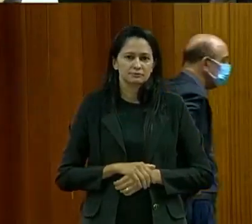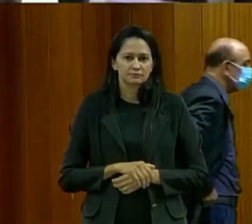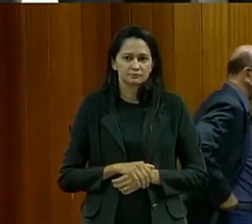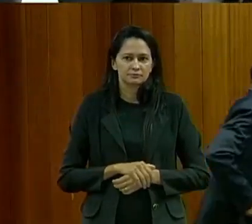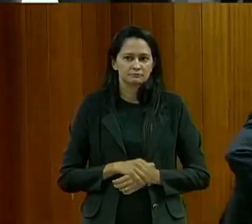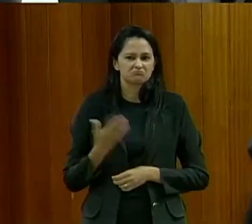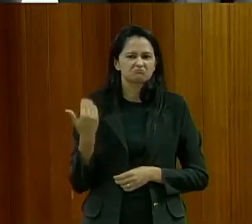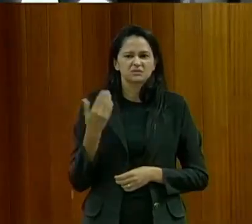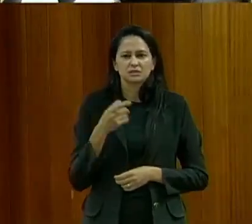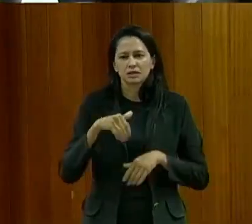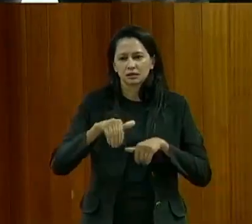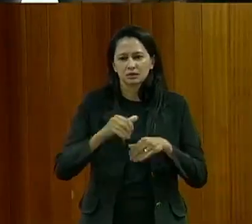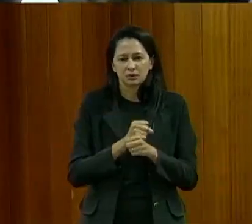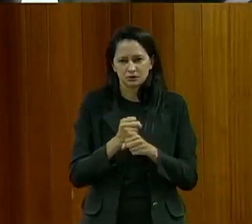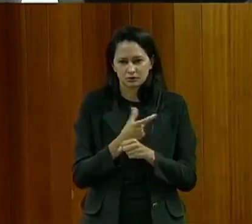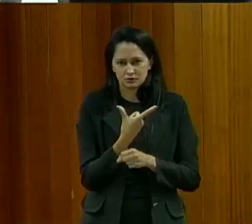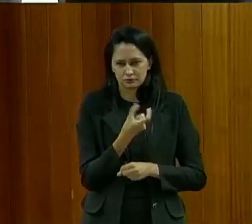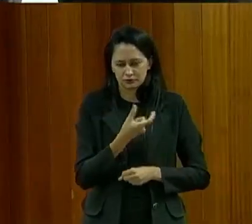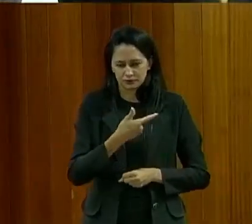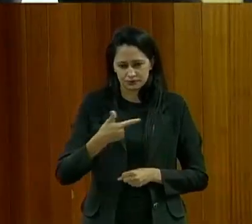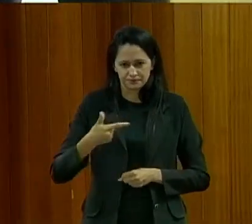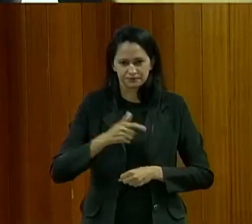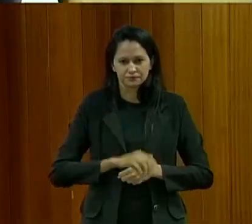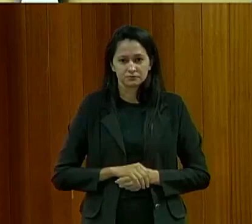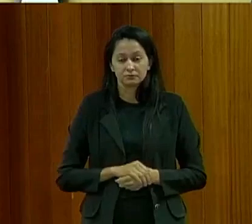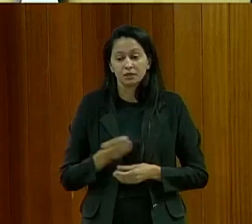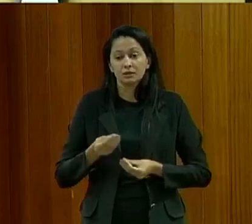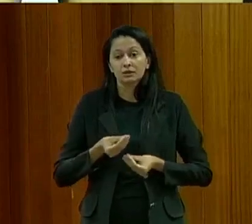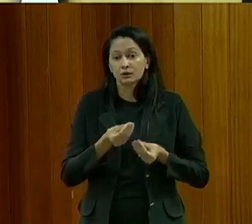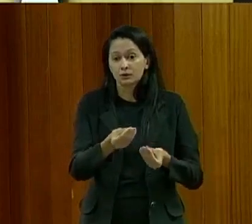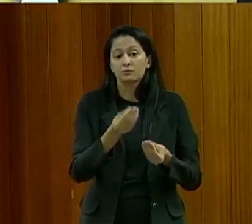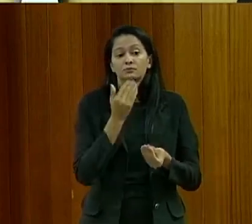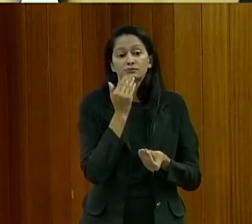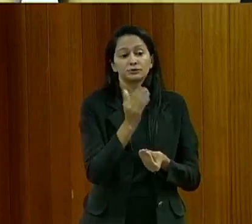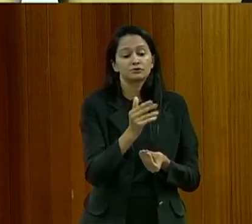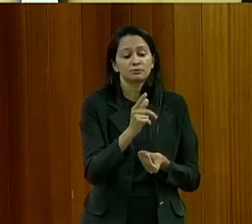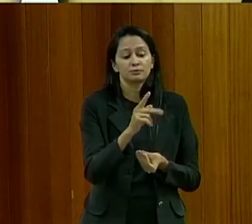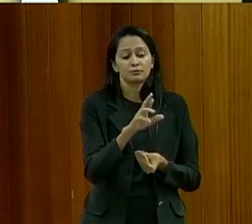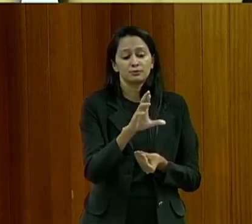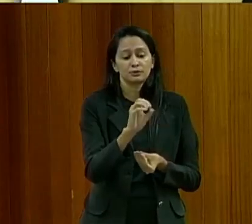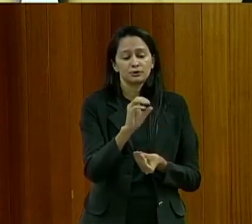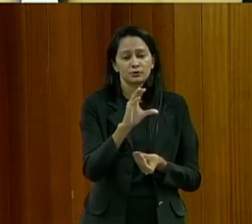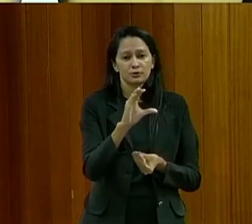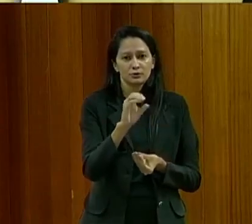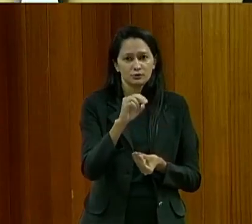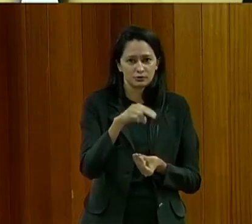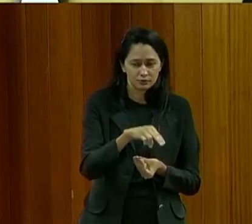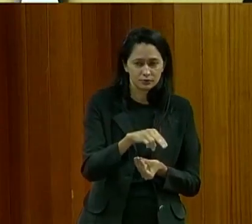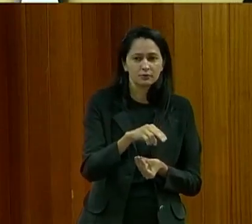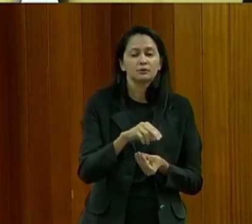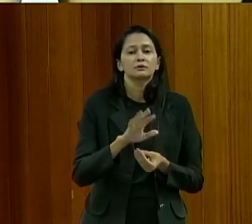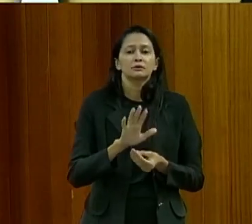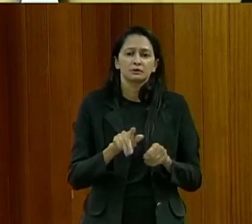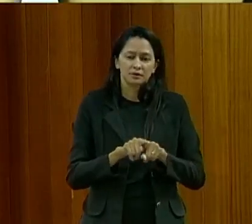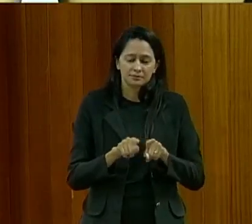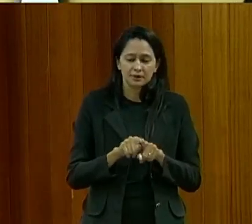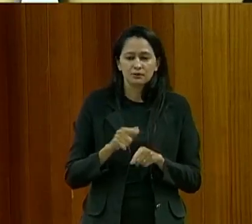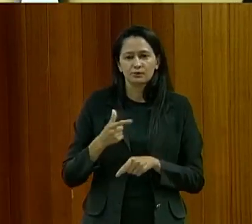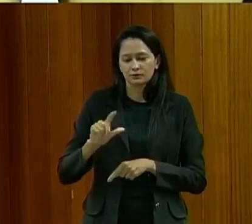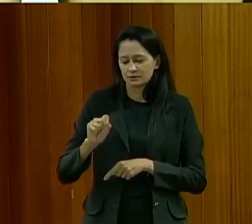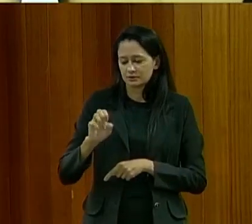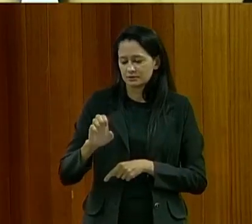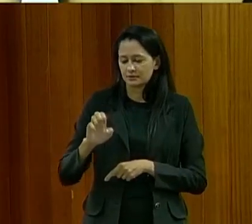de setembro de 2022, ao PROCON e à CEPLAN, delegado Álvaro, requerimento